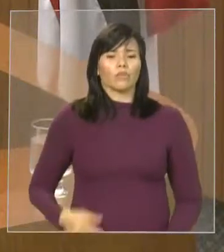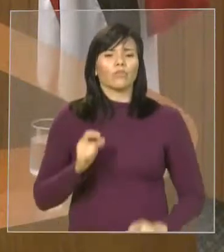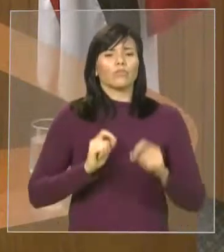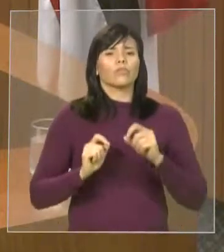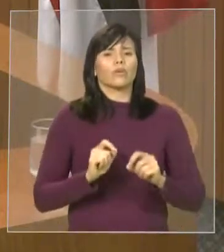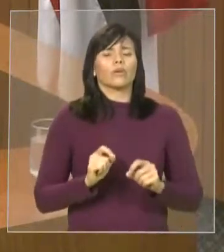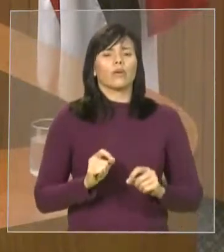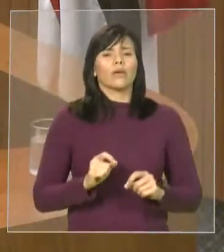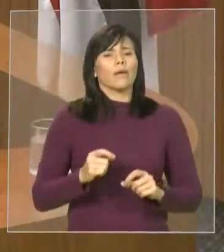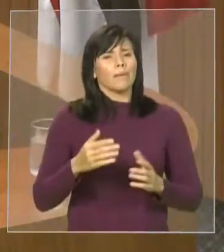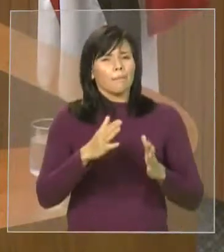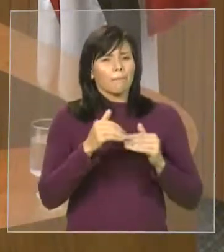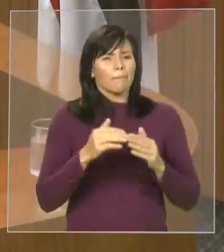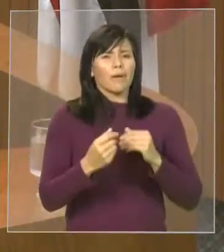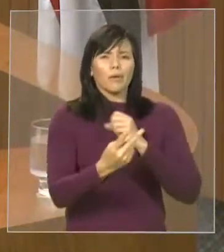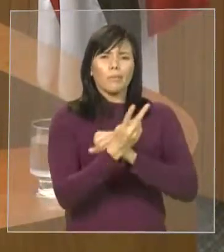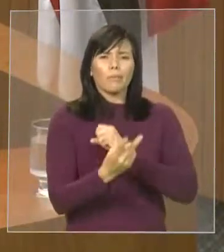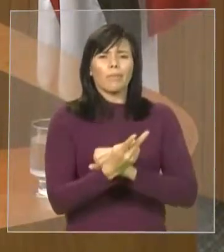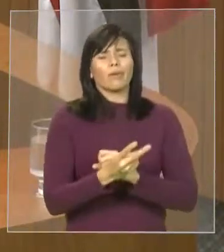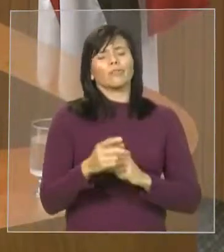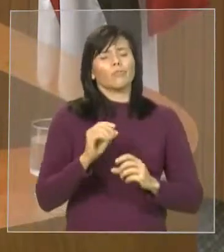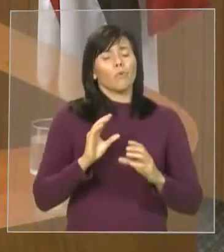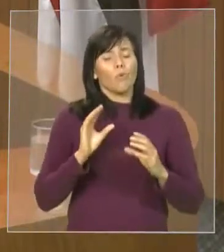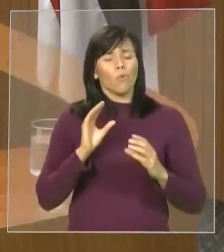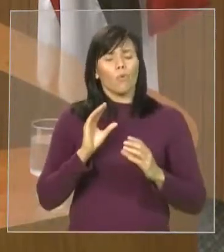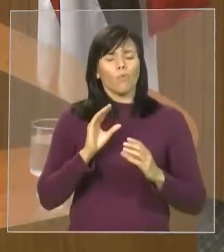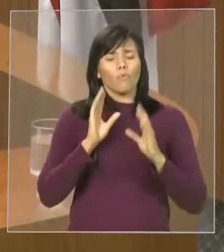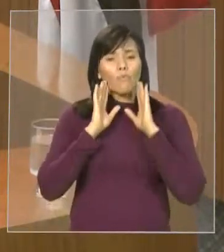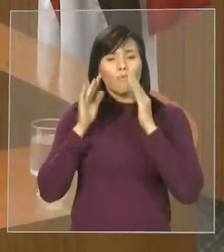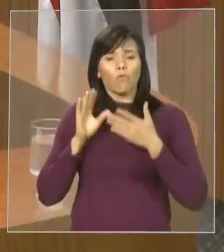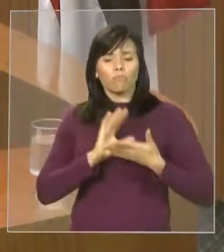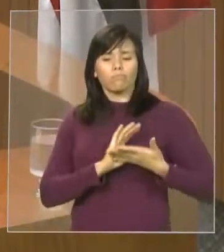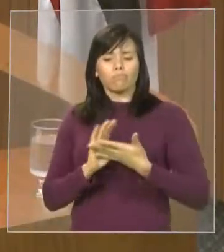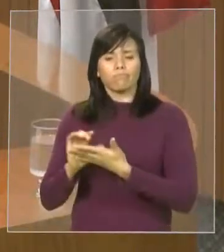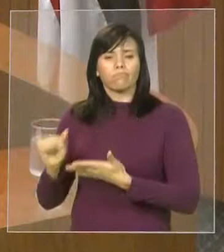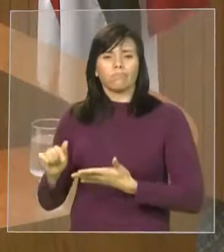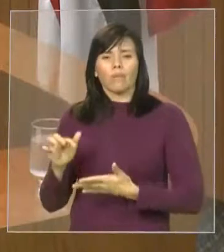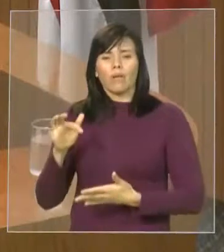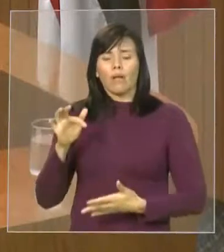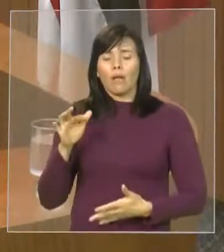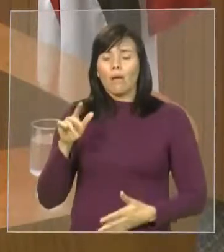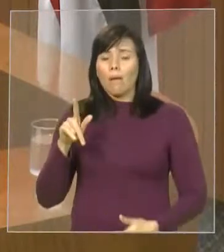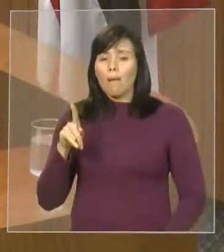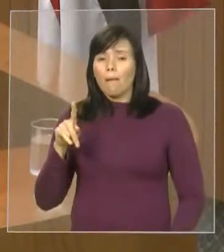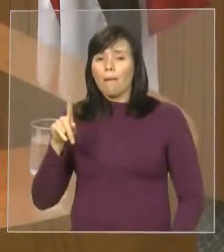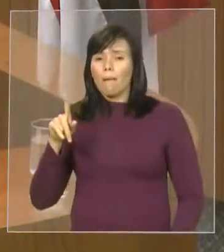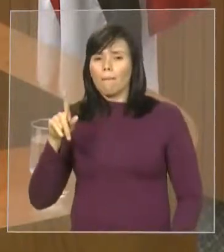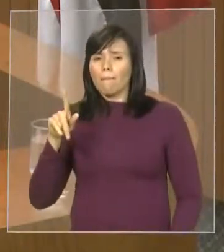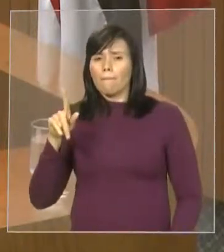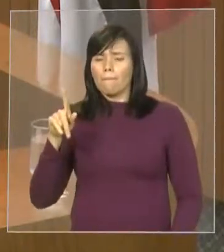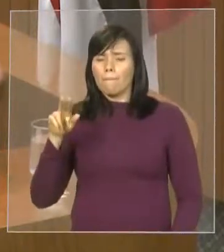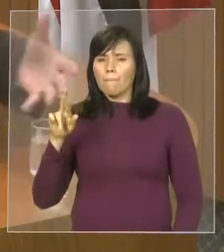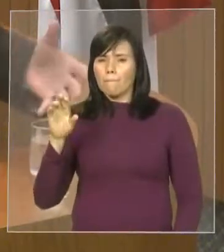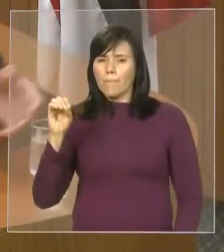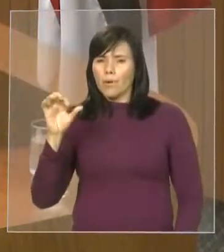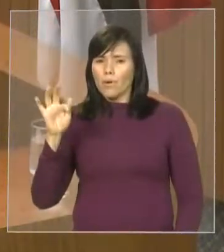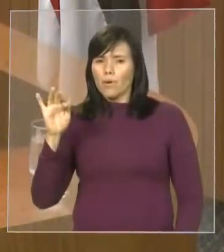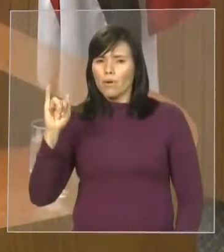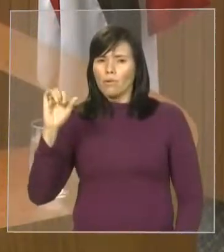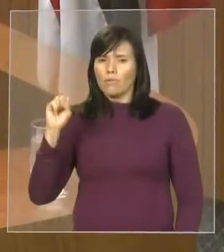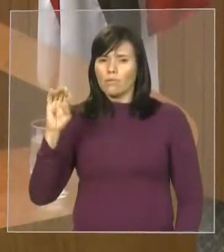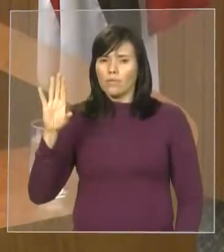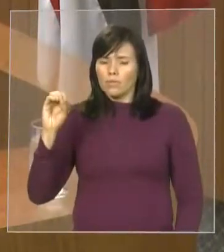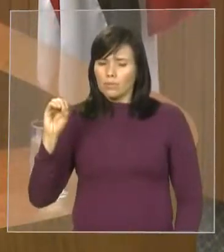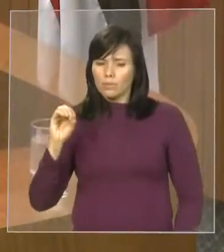2, só diz isso. E a segunda que fala também do valor do empréstimo, pede esse cheque em branco